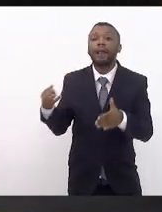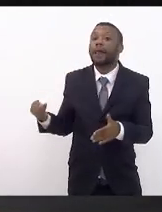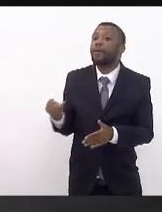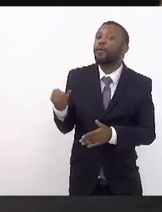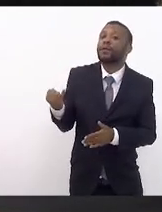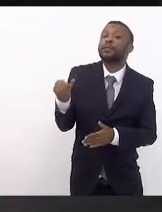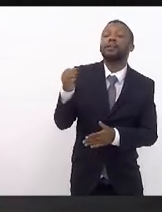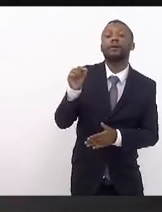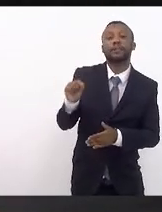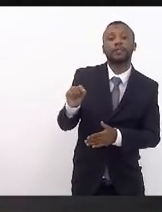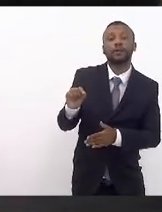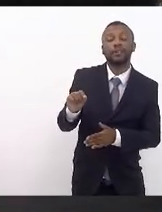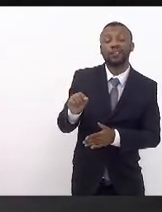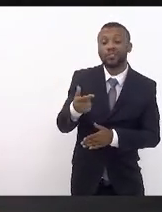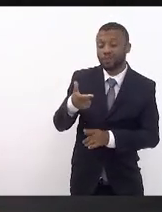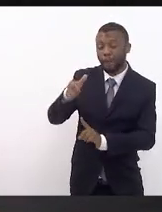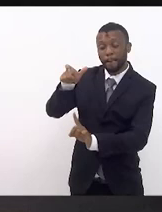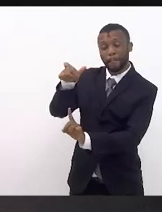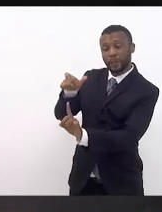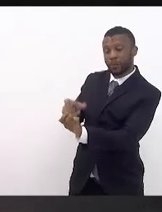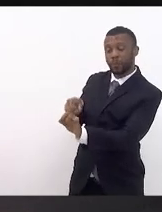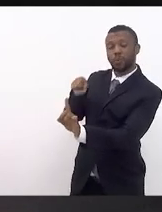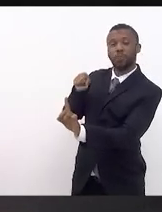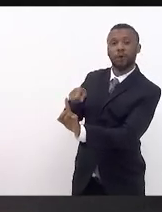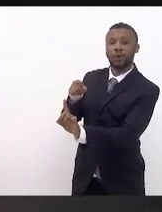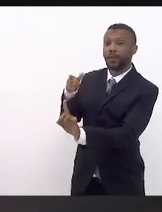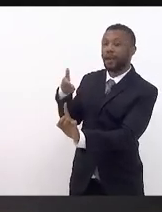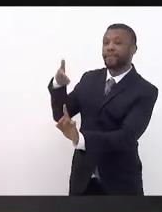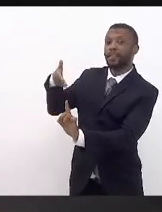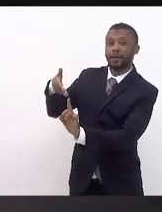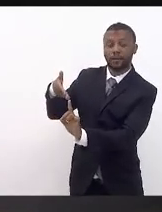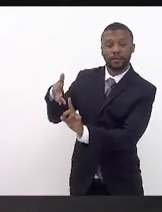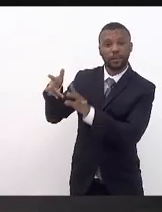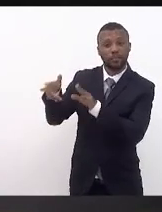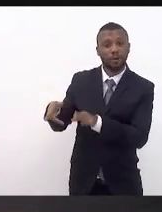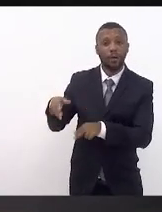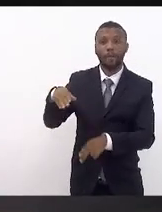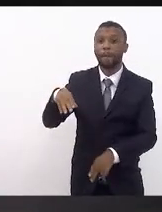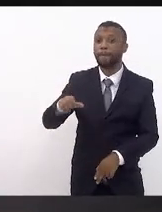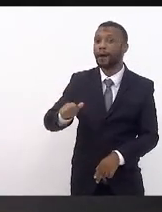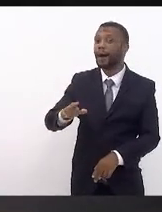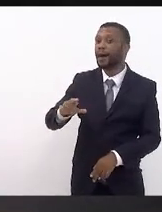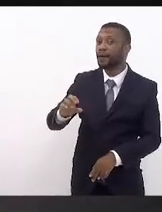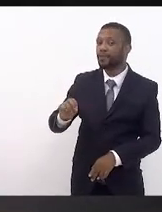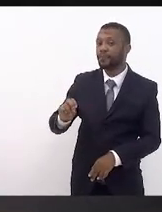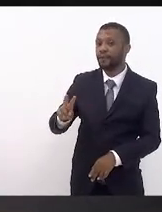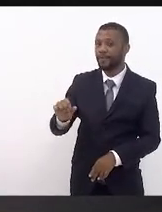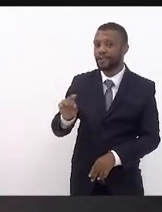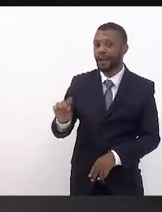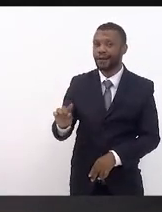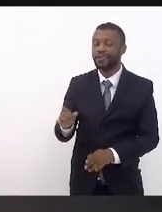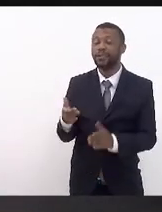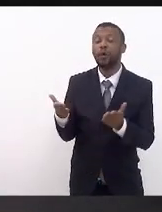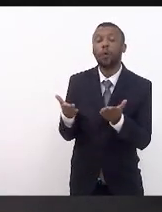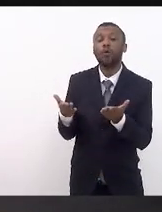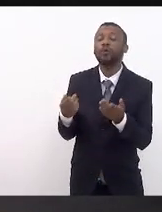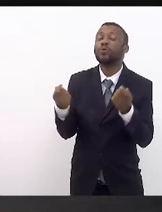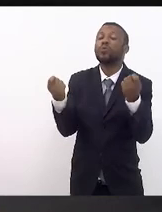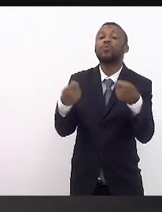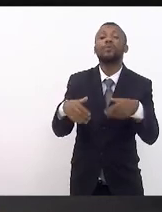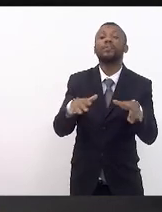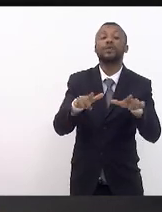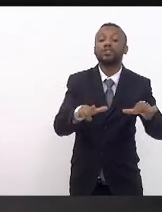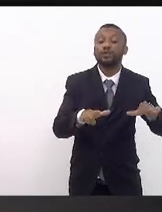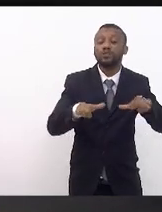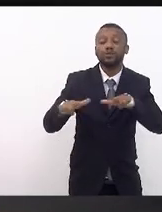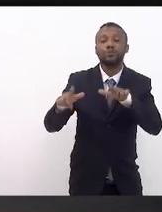homens como Mário Vaz, que hoje não precisa de títulos, não precisa de ser